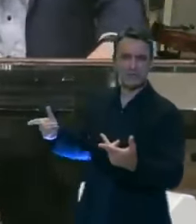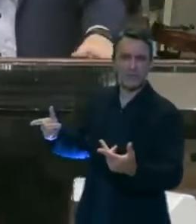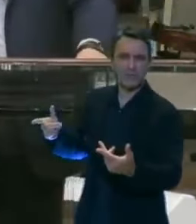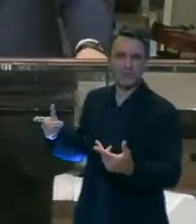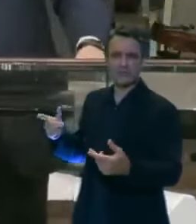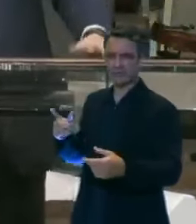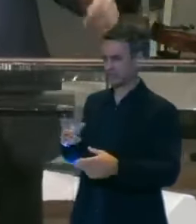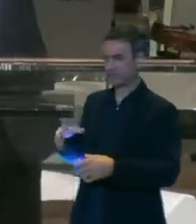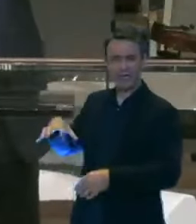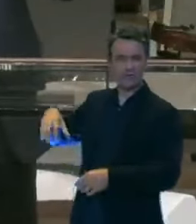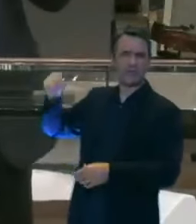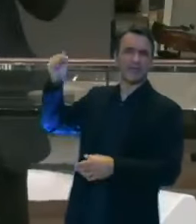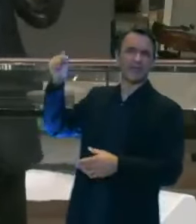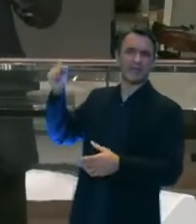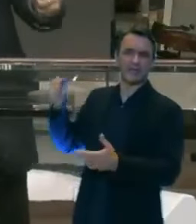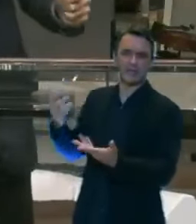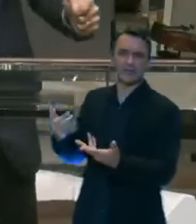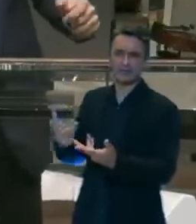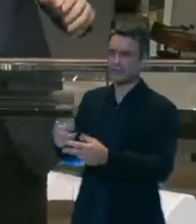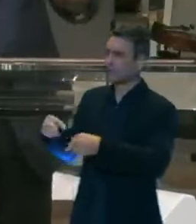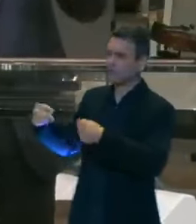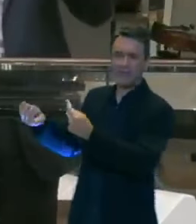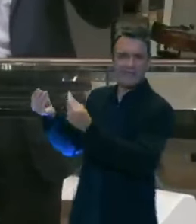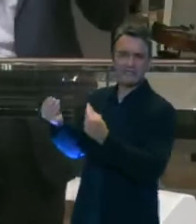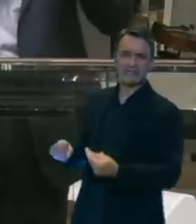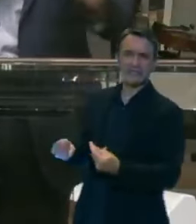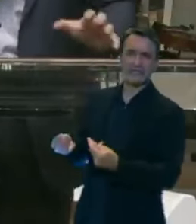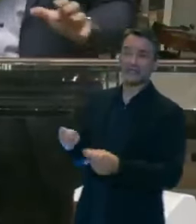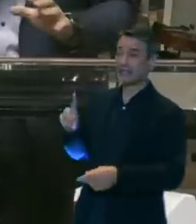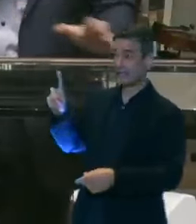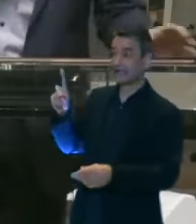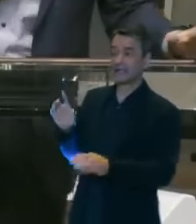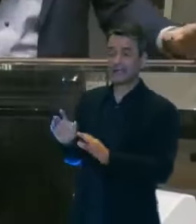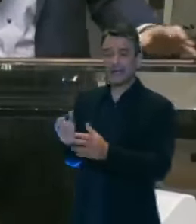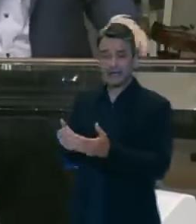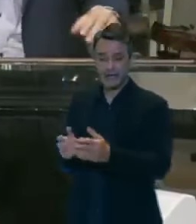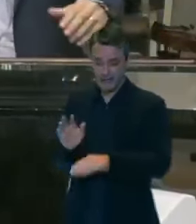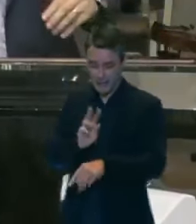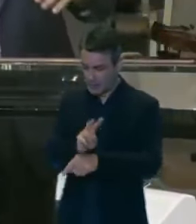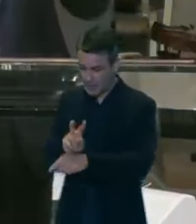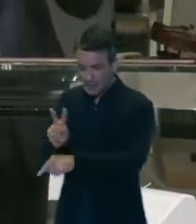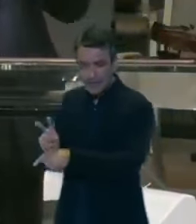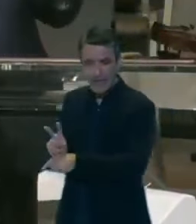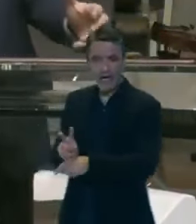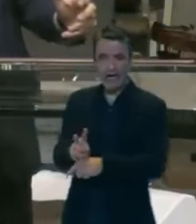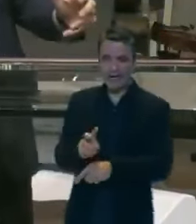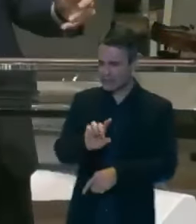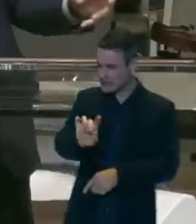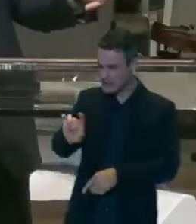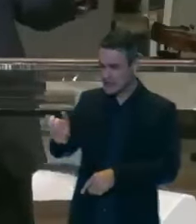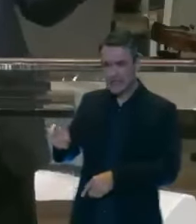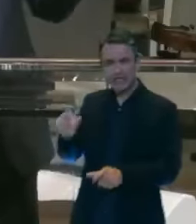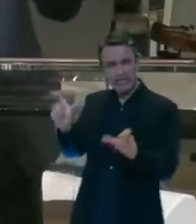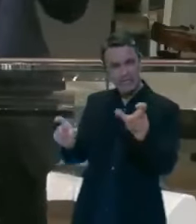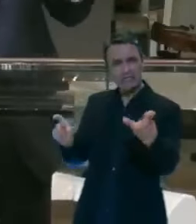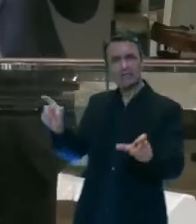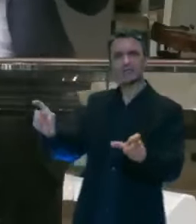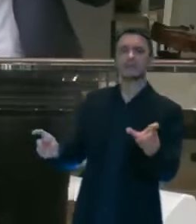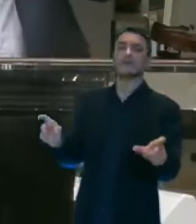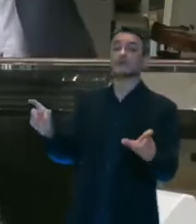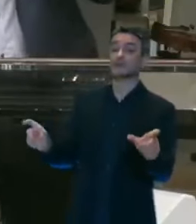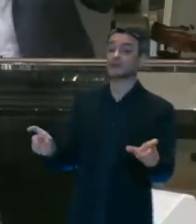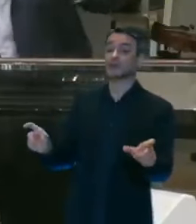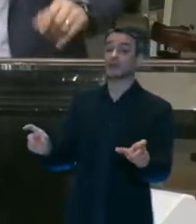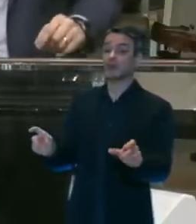sua recompensa. Como pastor, ele apacentará o seu rebanho. Entre os seus braços recolherá